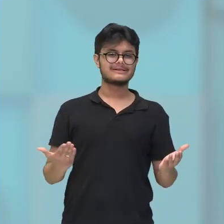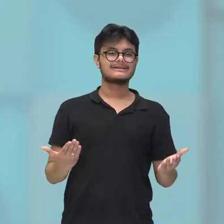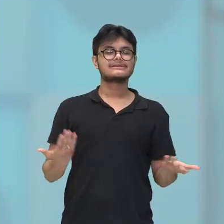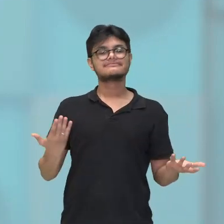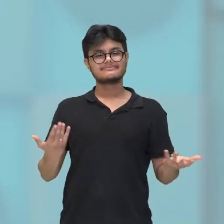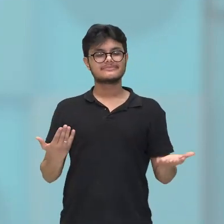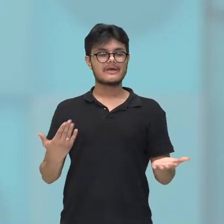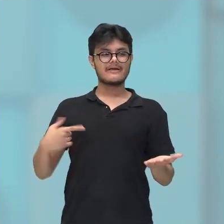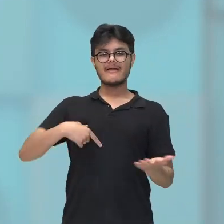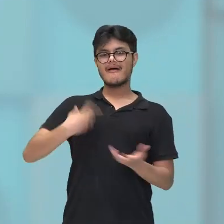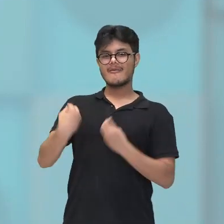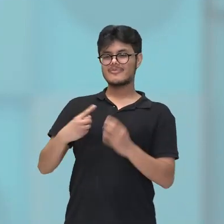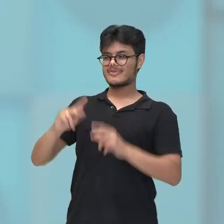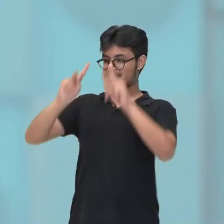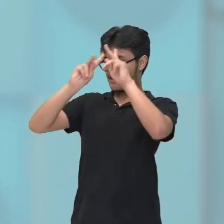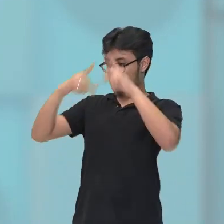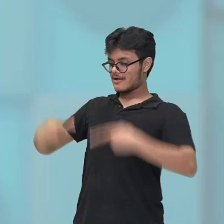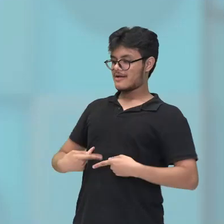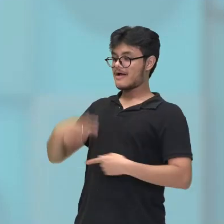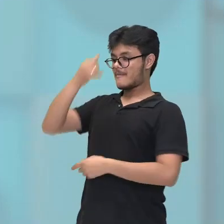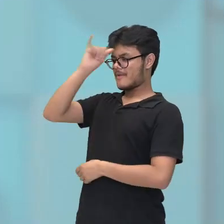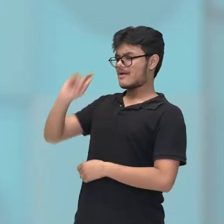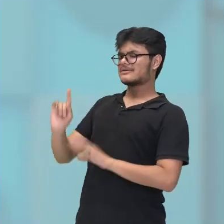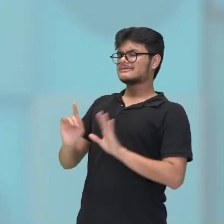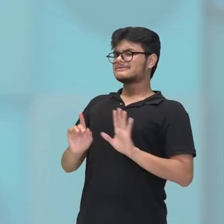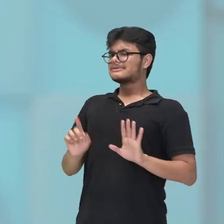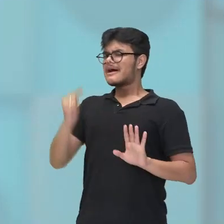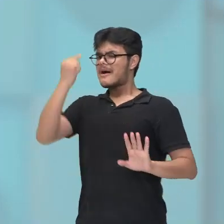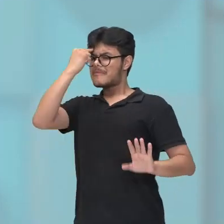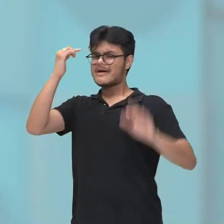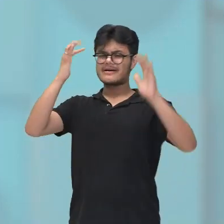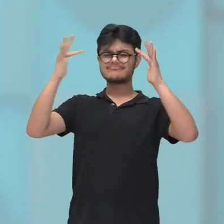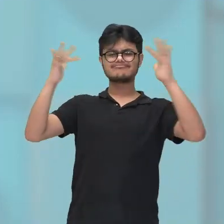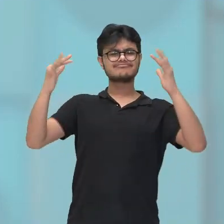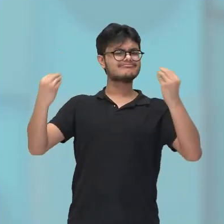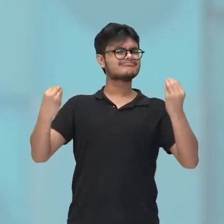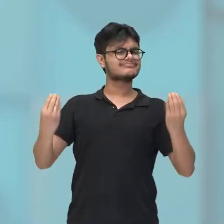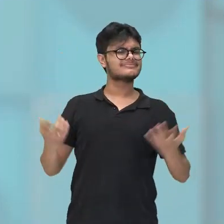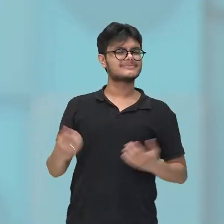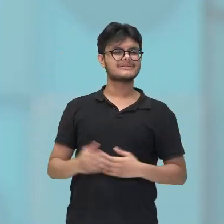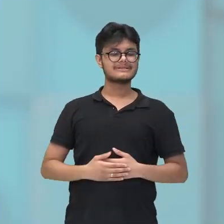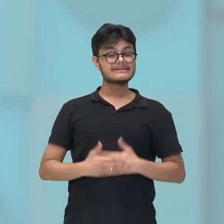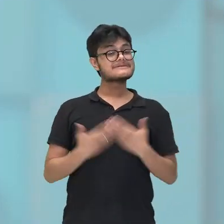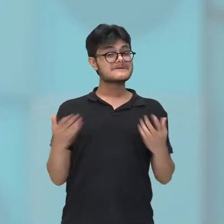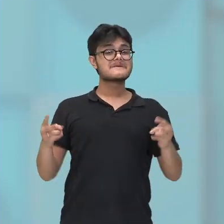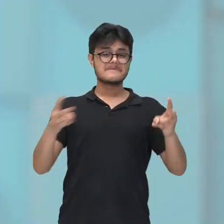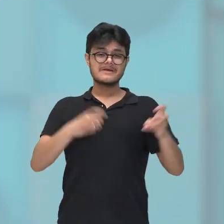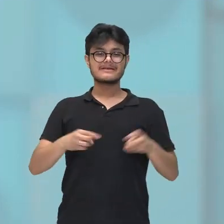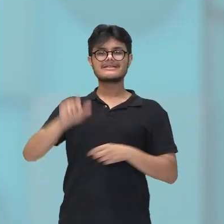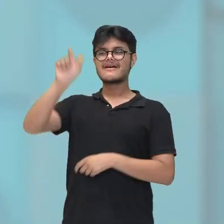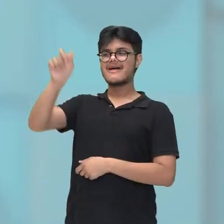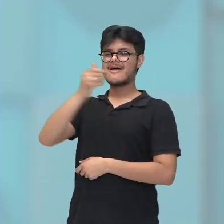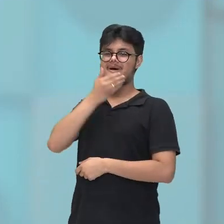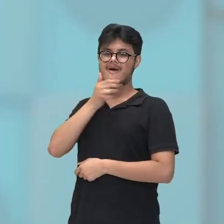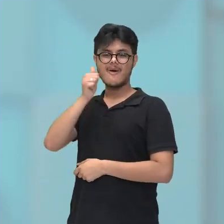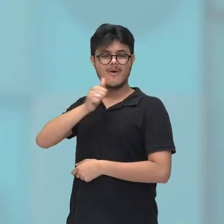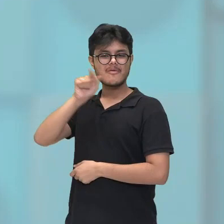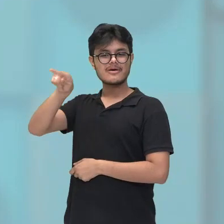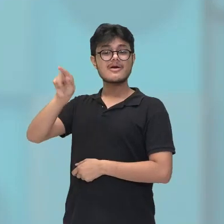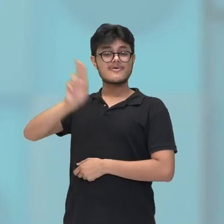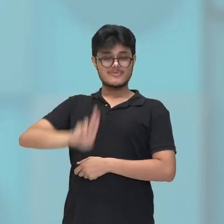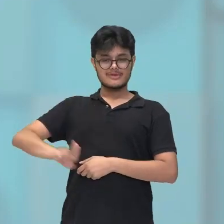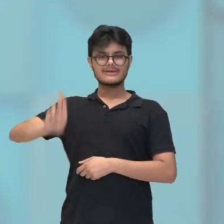então, nos distanciar e refletir sobre ele. É muito interessante, e notem que ela fez tudo isso